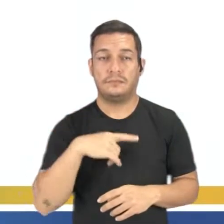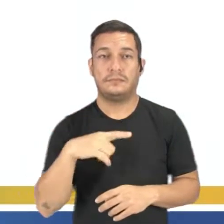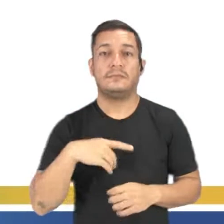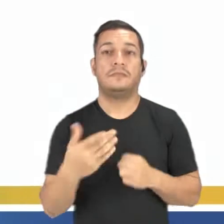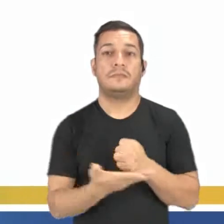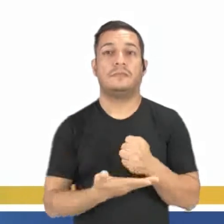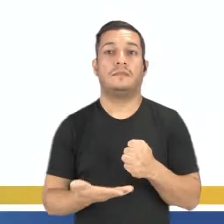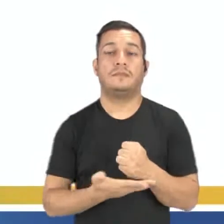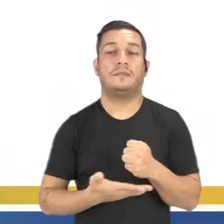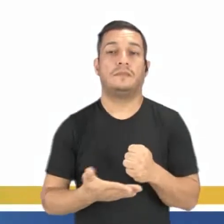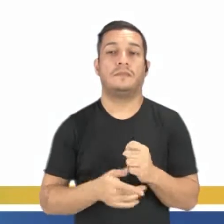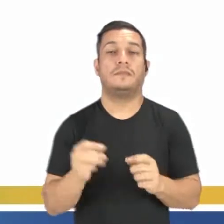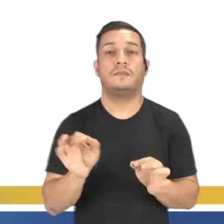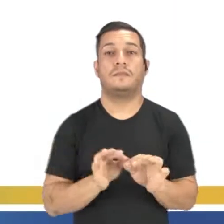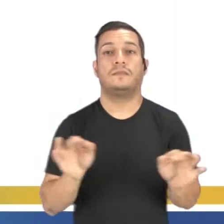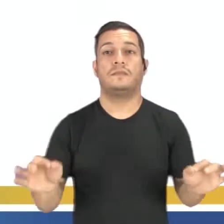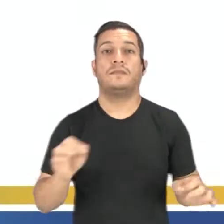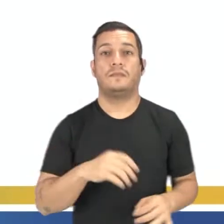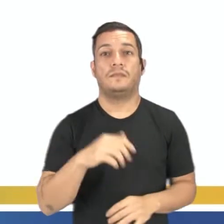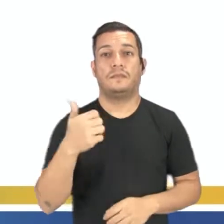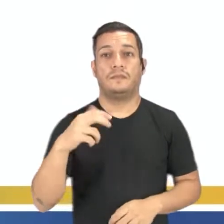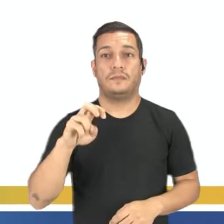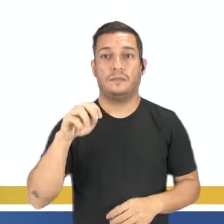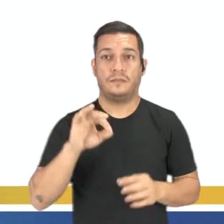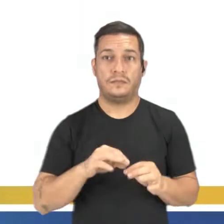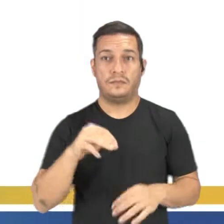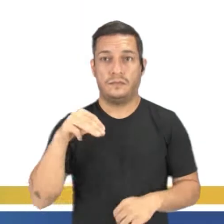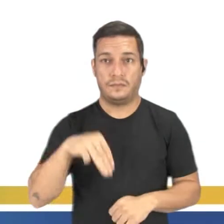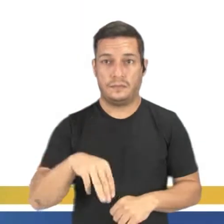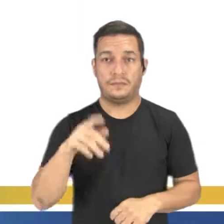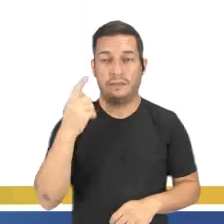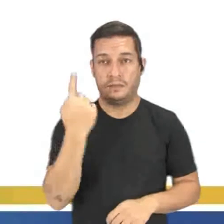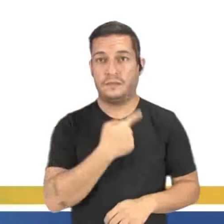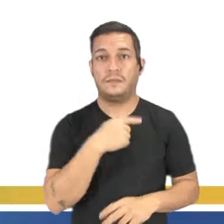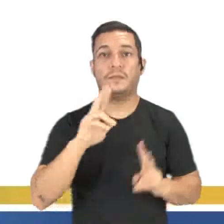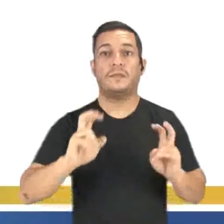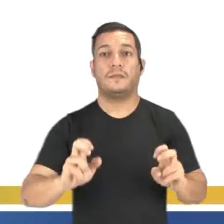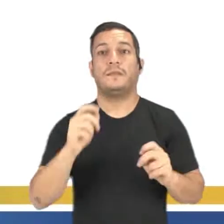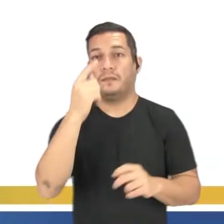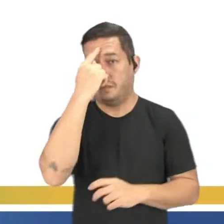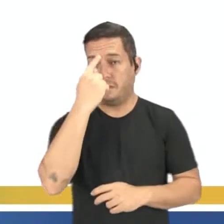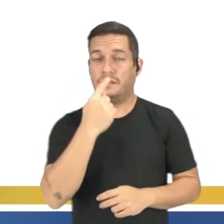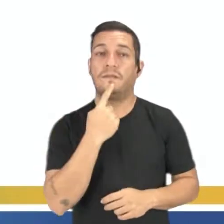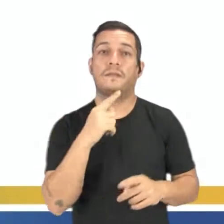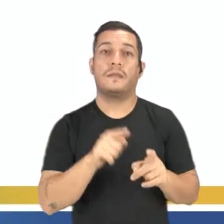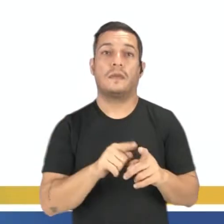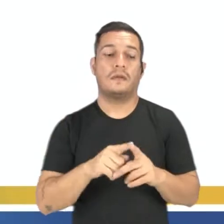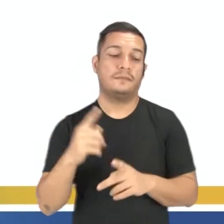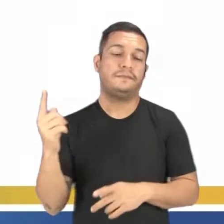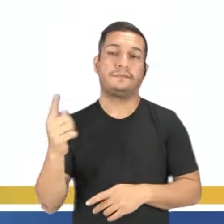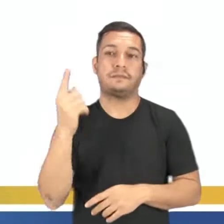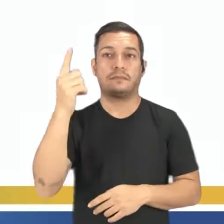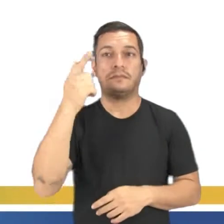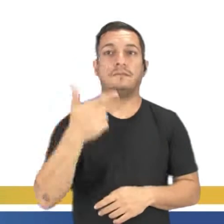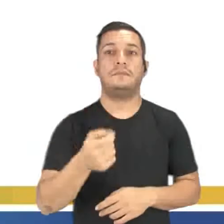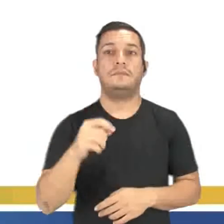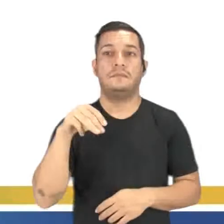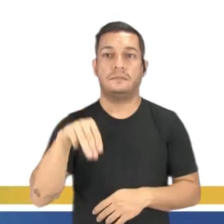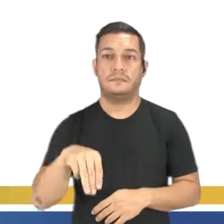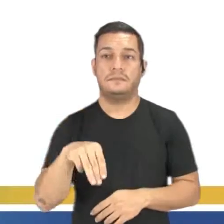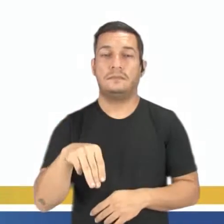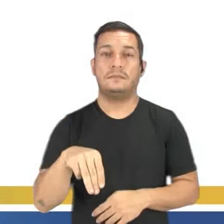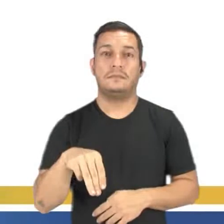possui uma base cuja medida aqui é de 15 metros, conforme podemos observar na figura, e uma altura de 20